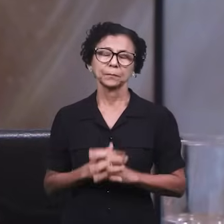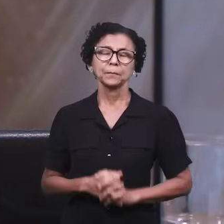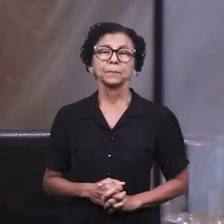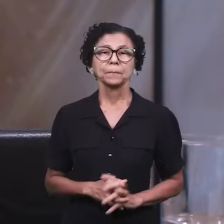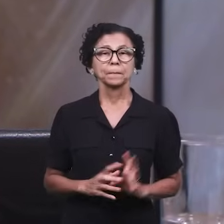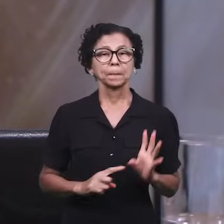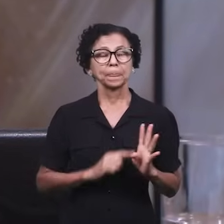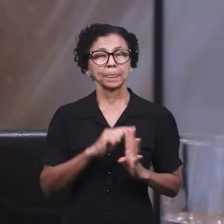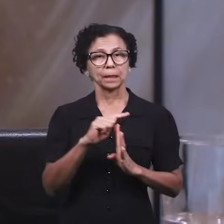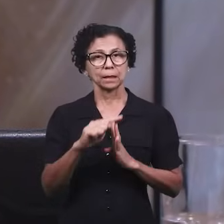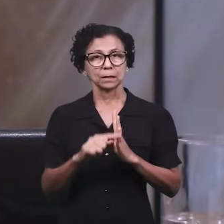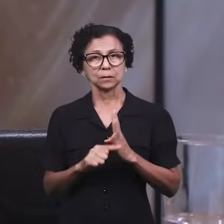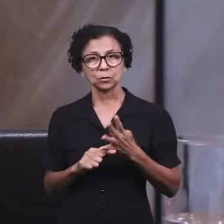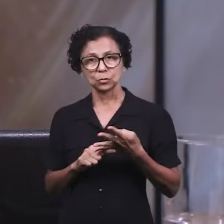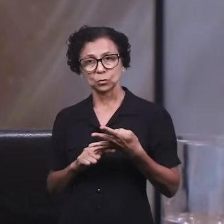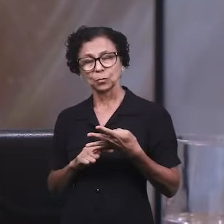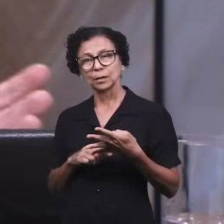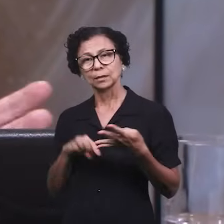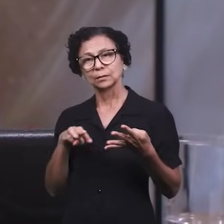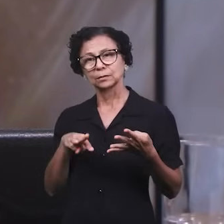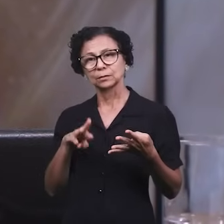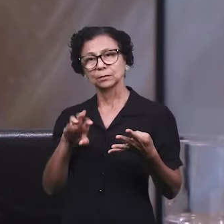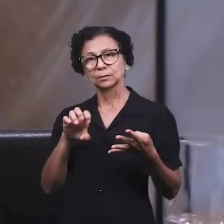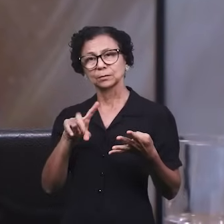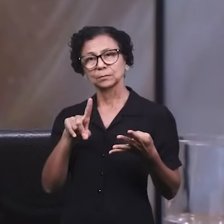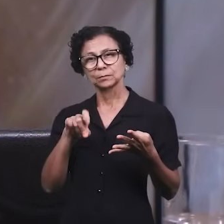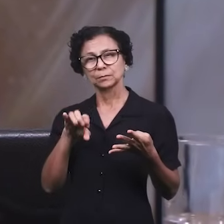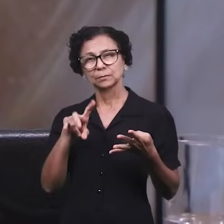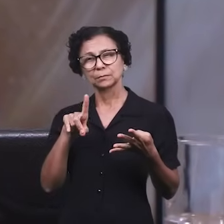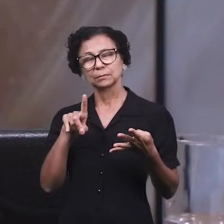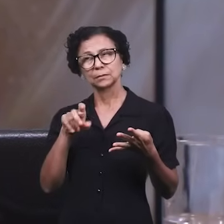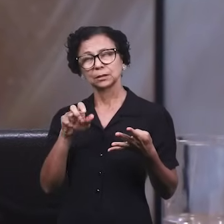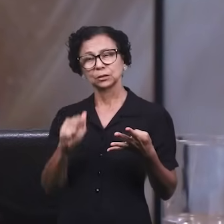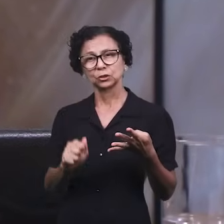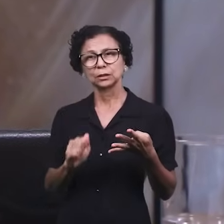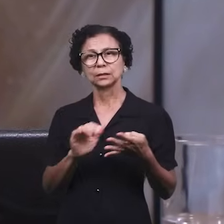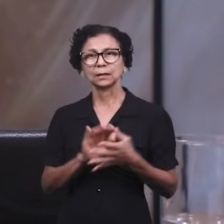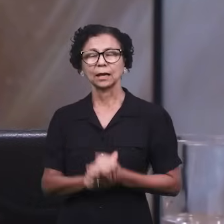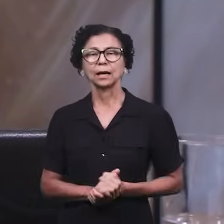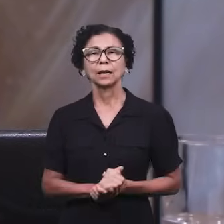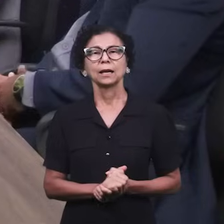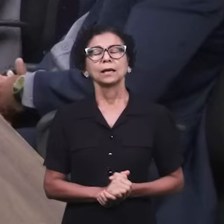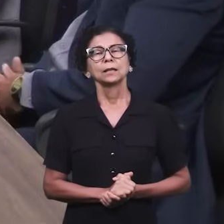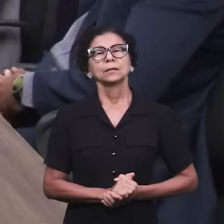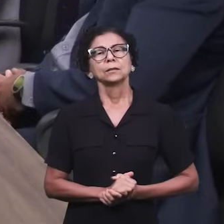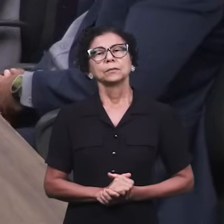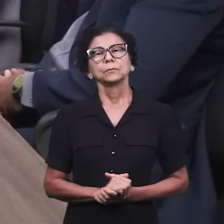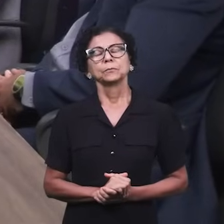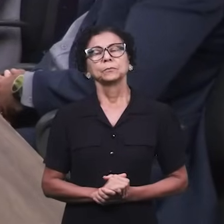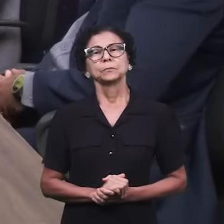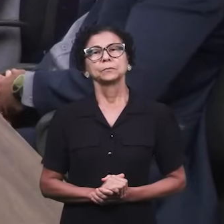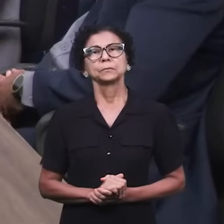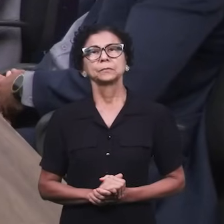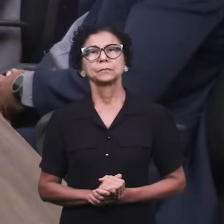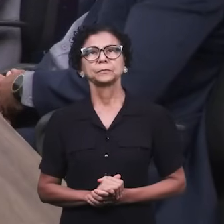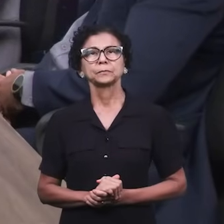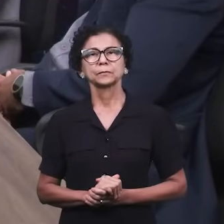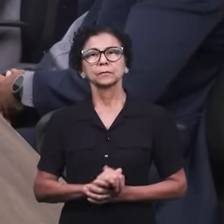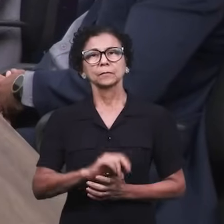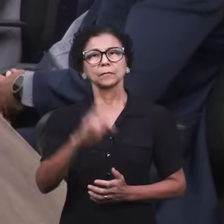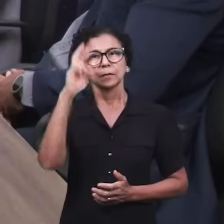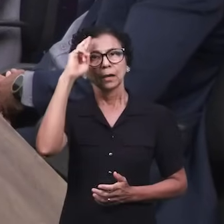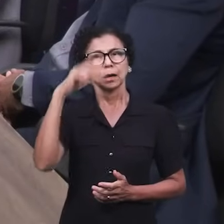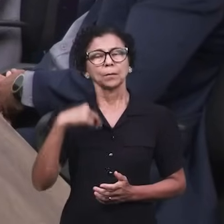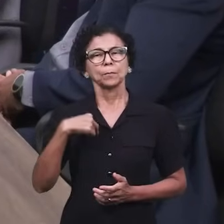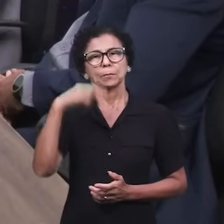essas quatro medidas da obra criadora, nós podíamos dizer que elas são assim, de baixo para cima, porque provém